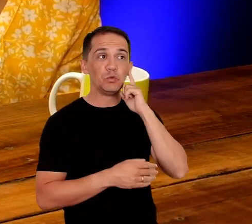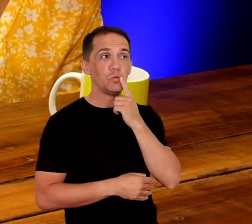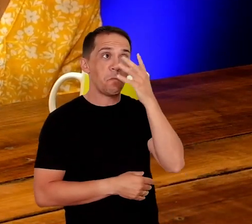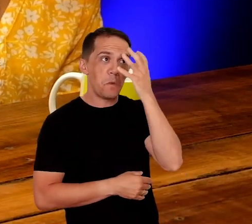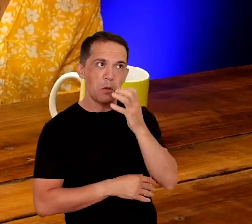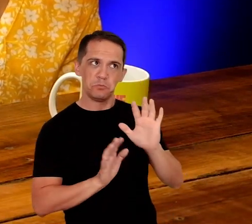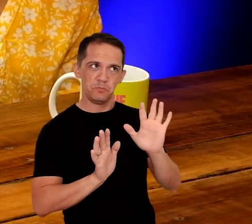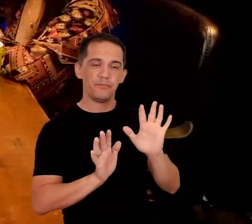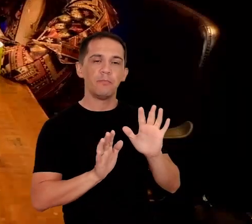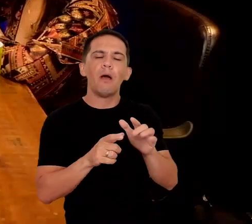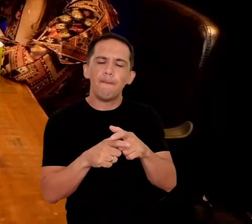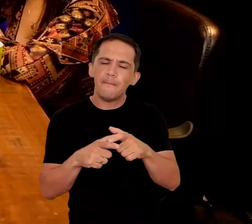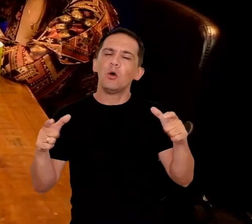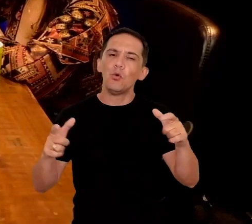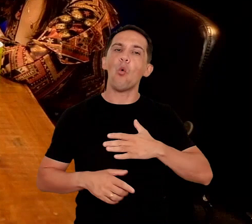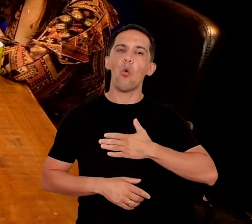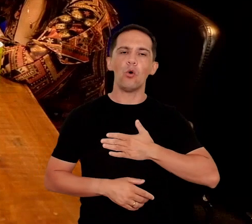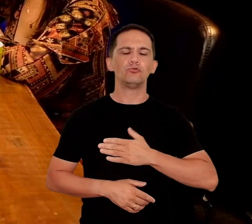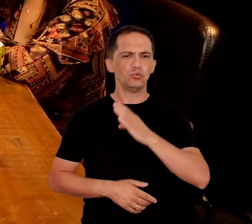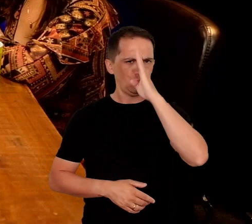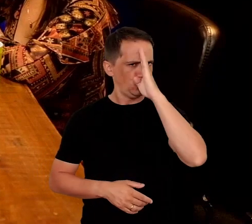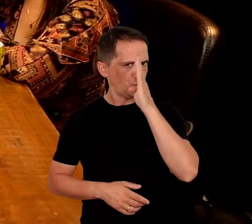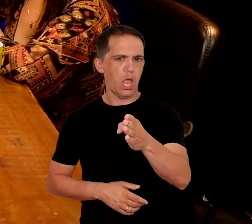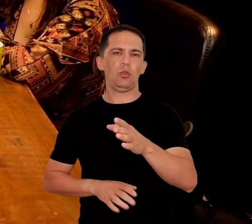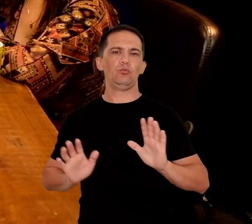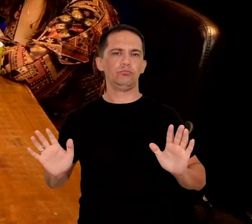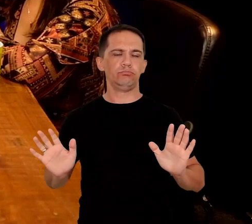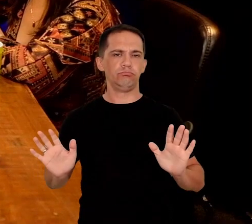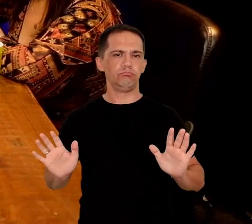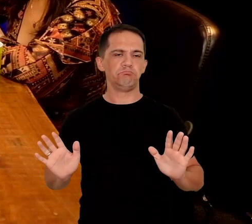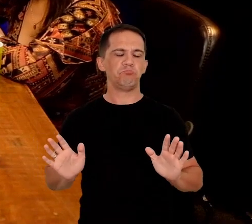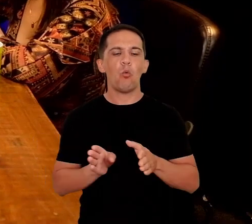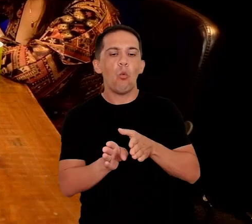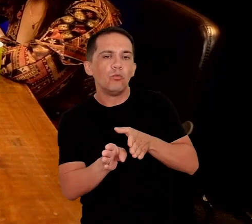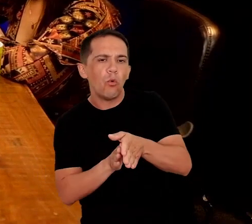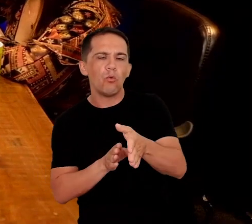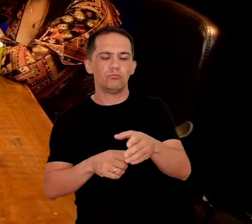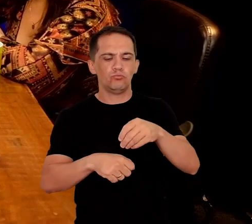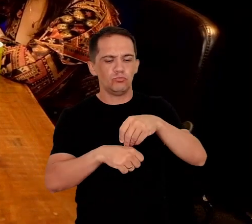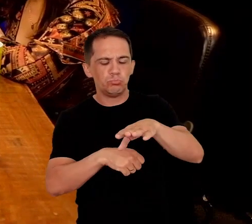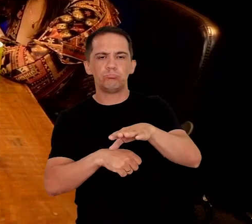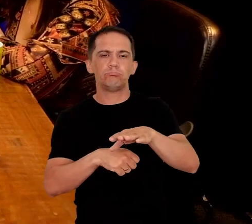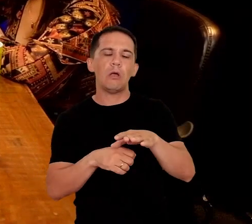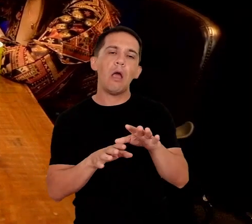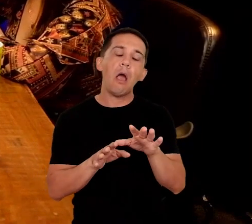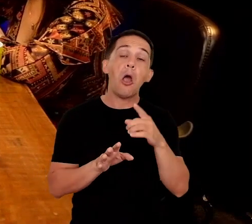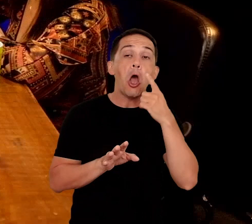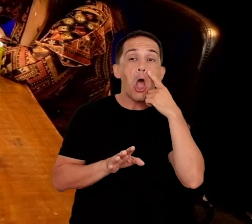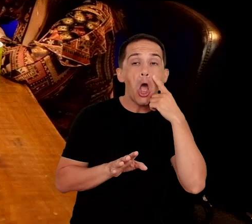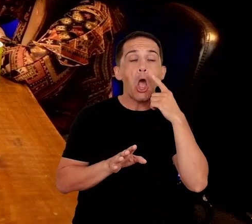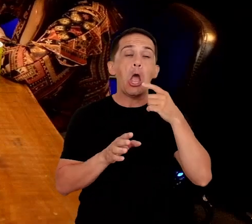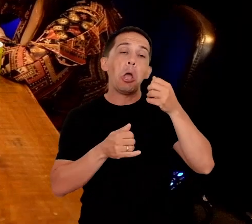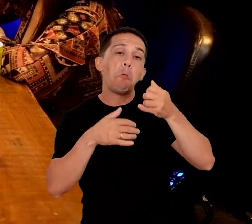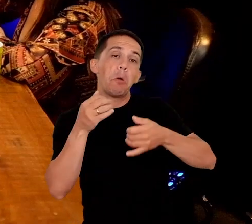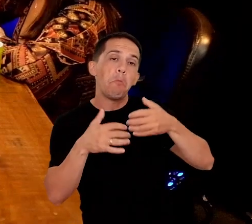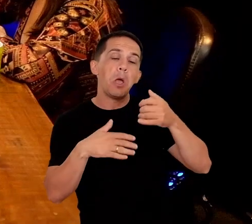Então, se Fica vai enrolando dar muito. Se vai dar um conselho, se vai dar uma sugestão... Ah, eu sou assim, hein? seja Acho que direto. eu preciso aprender Libras mesmo. Por